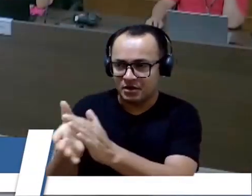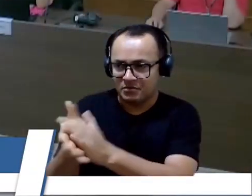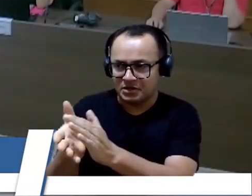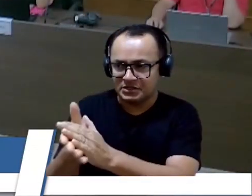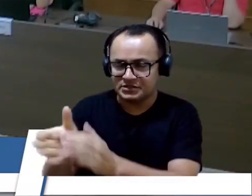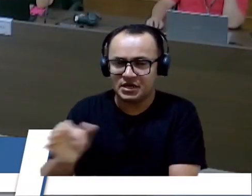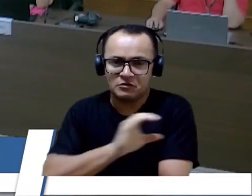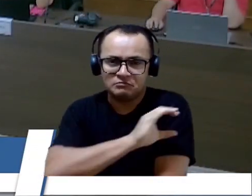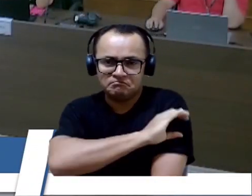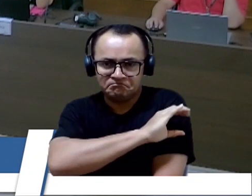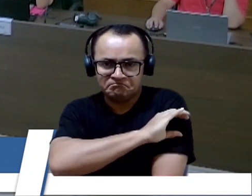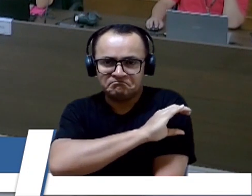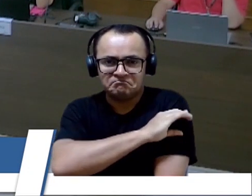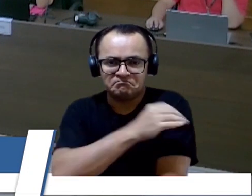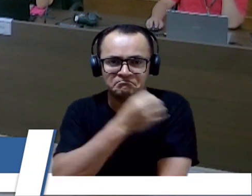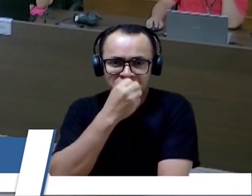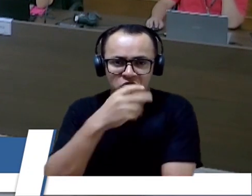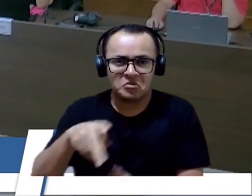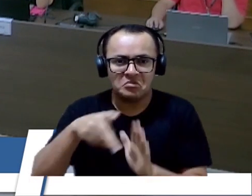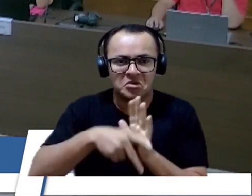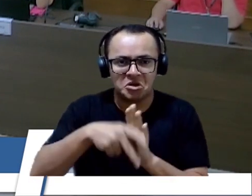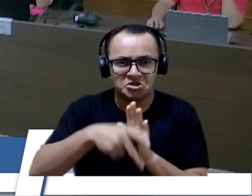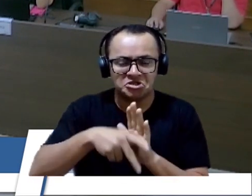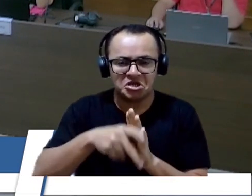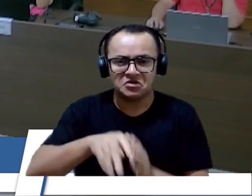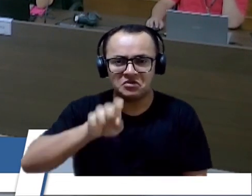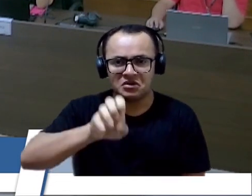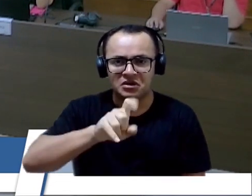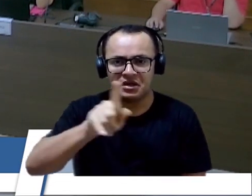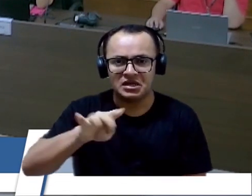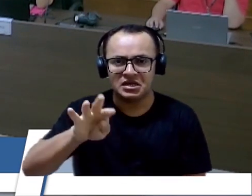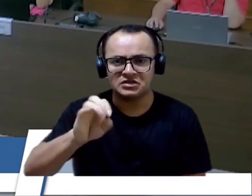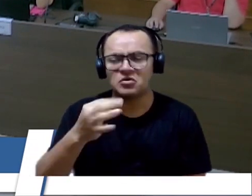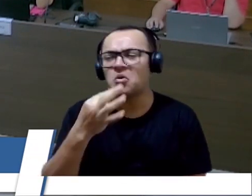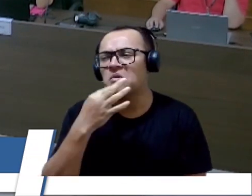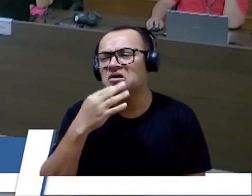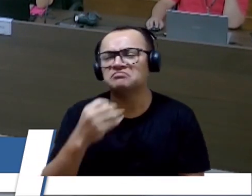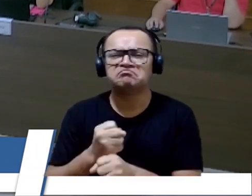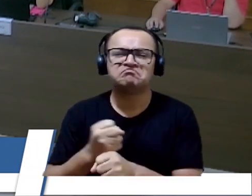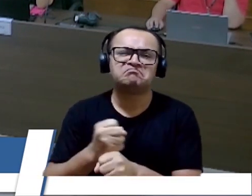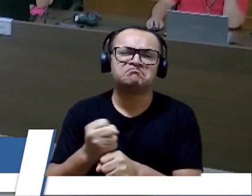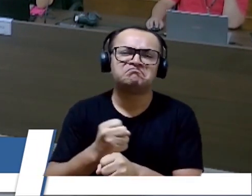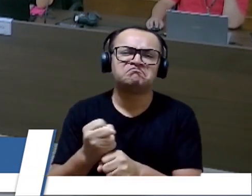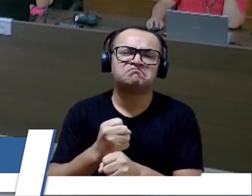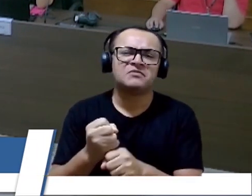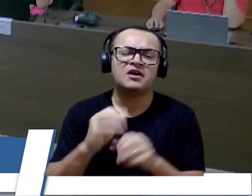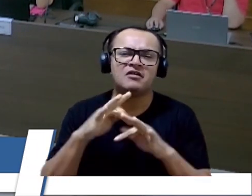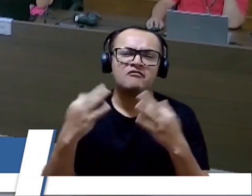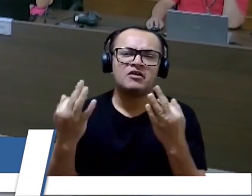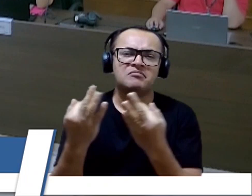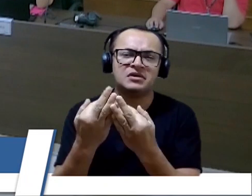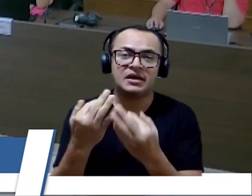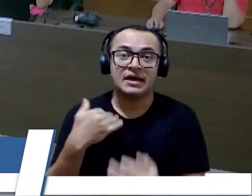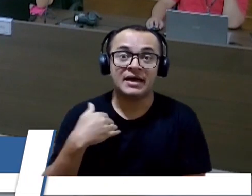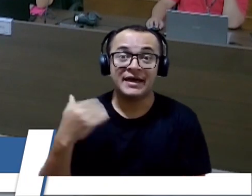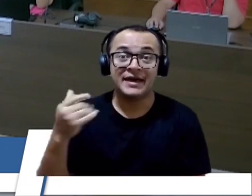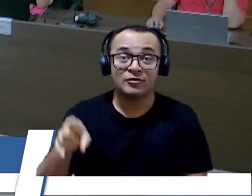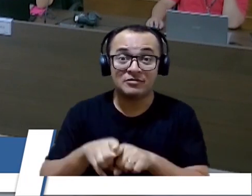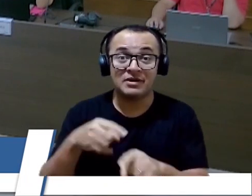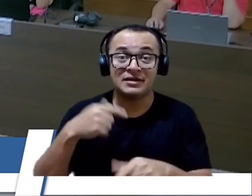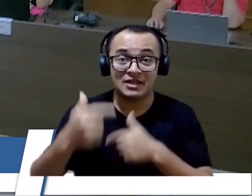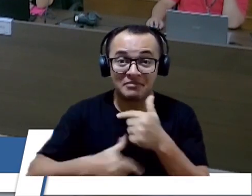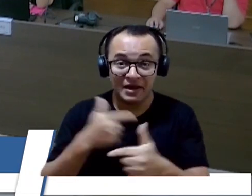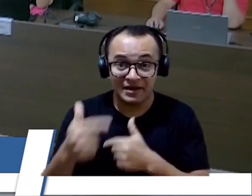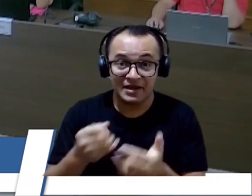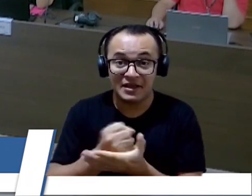esse projeto, Claudinei. O Ezio, a gente conhece há muitos anos, como toda a sua família. Eu trabalhei no ramo de farmácia há quase 20 anos.